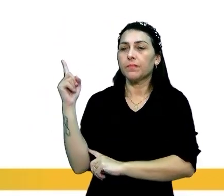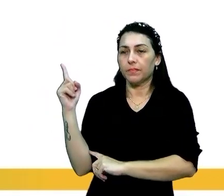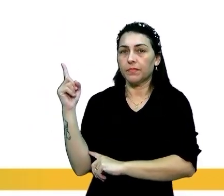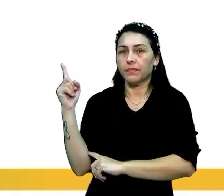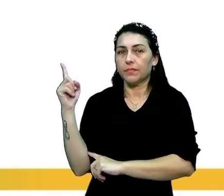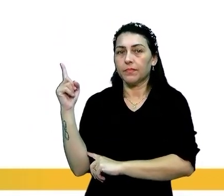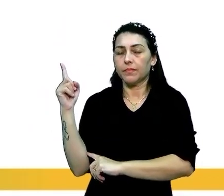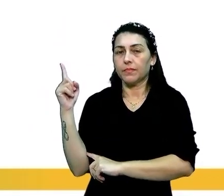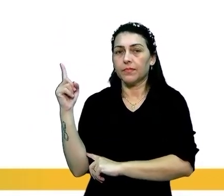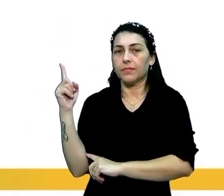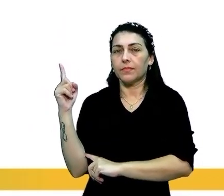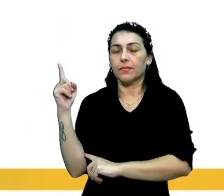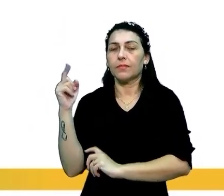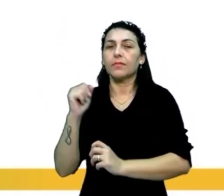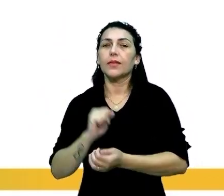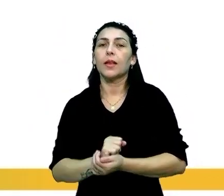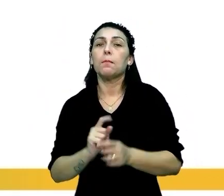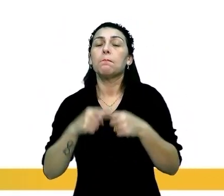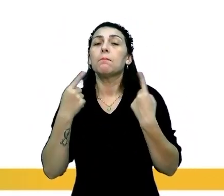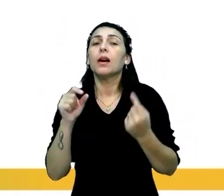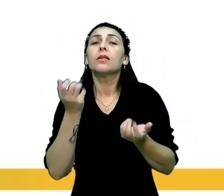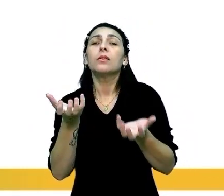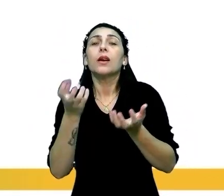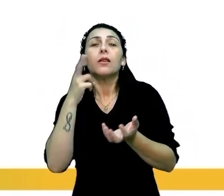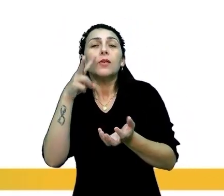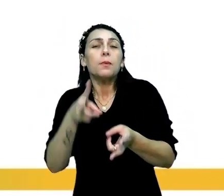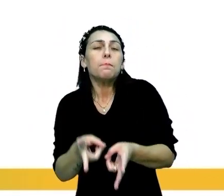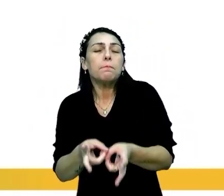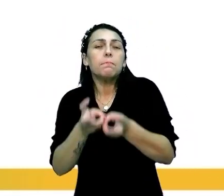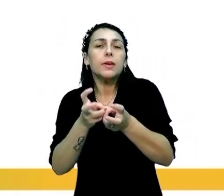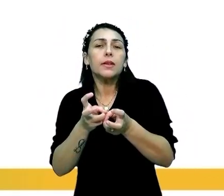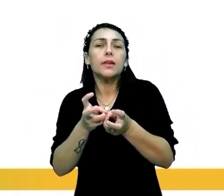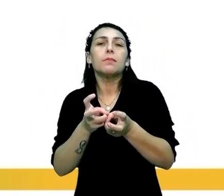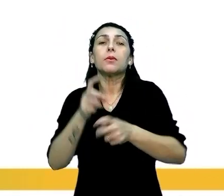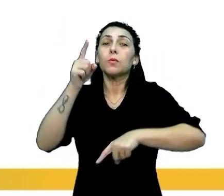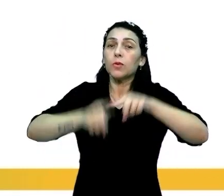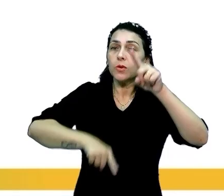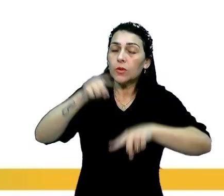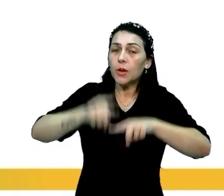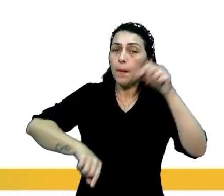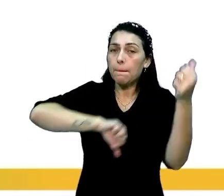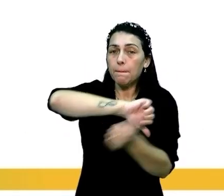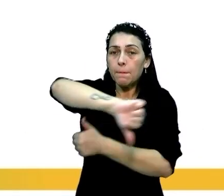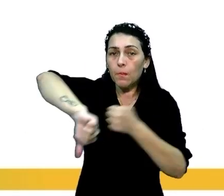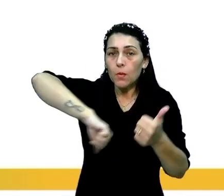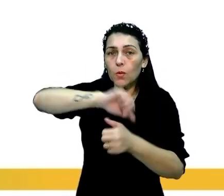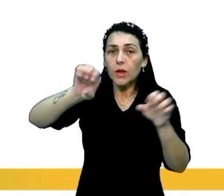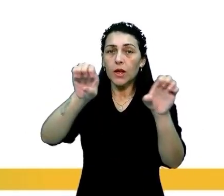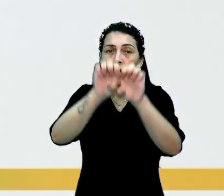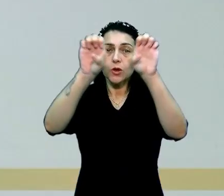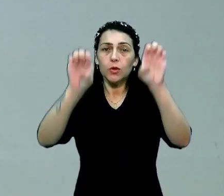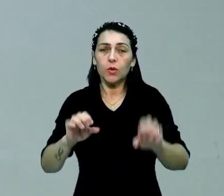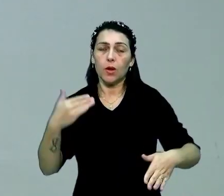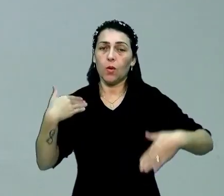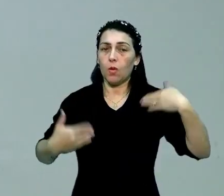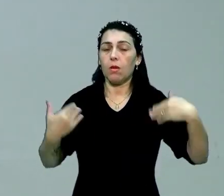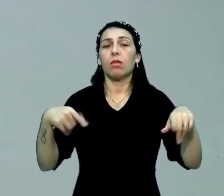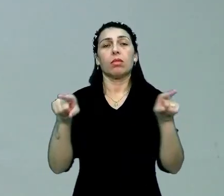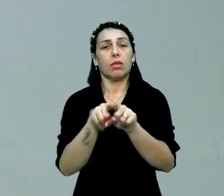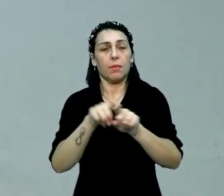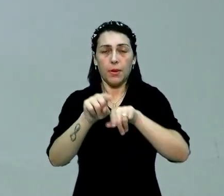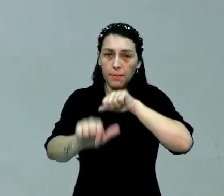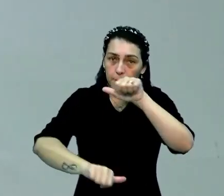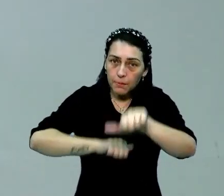ilustrativa, ela é ludicazinha, mas eu quero que vocês observem que a ferramenta muda, a estrutura corporal muda.